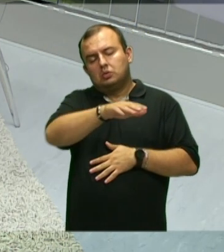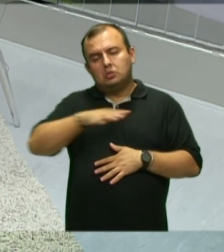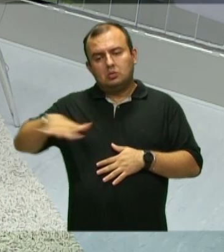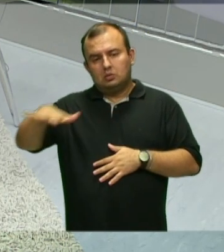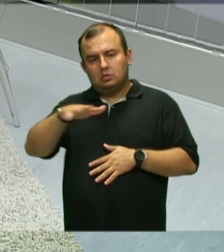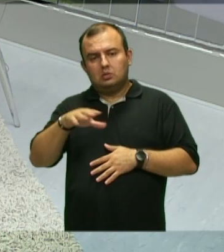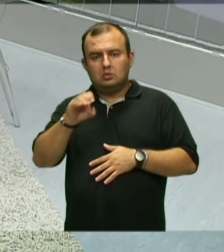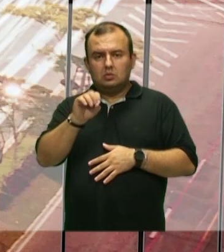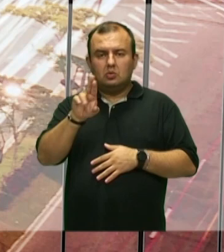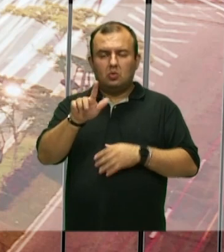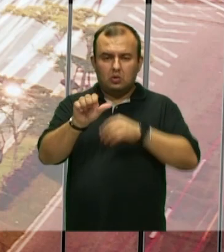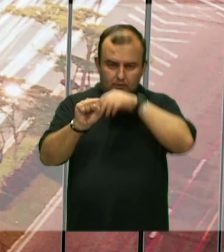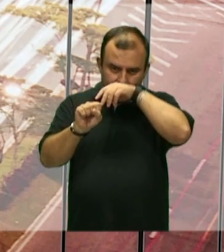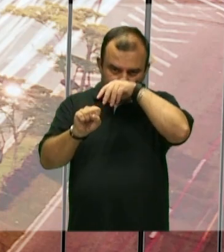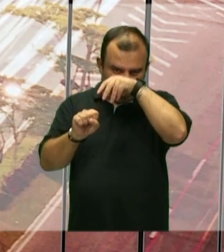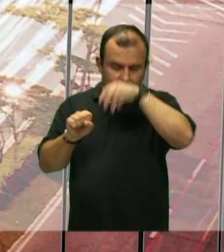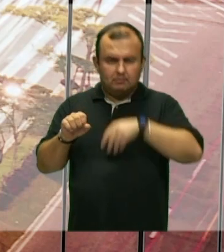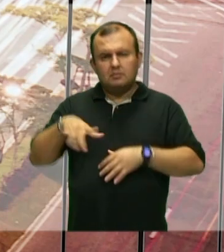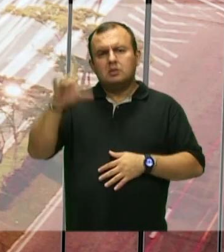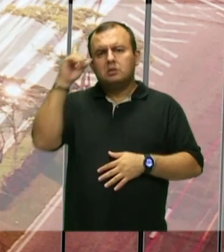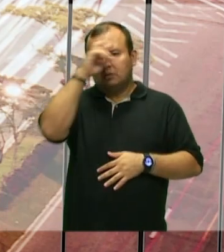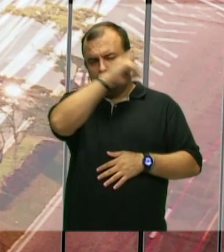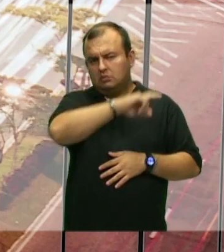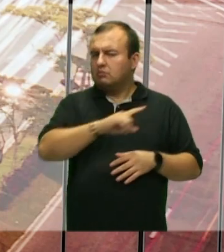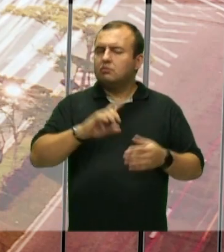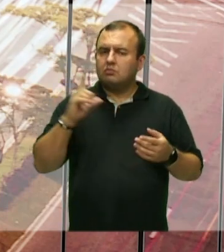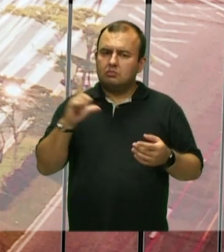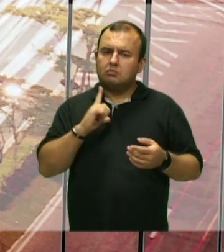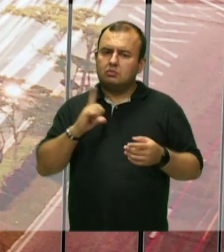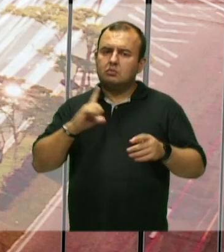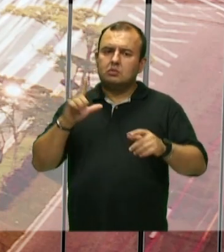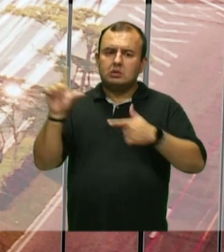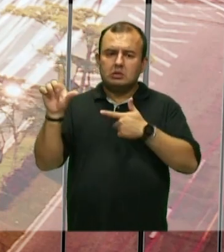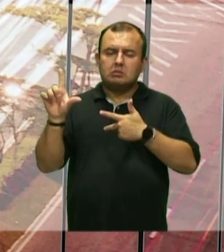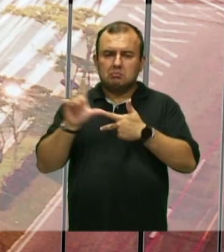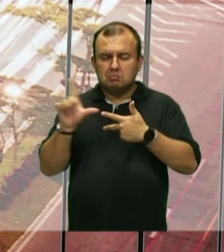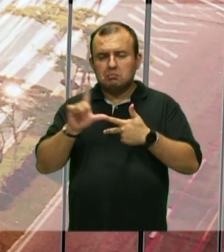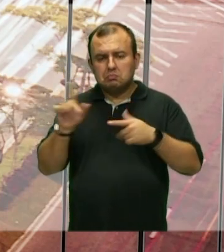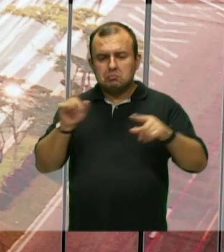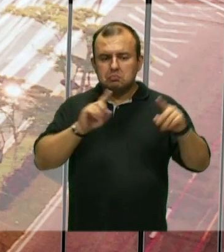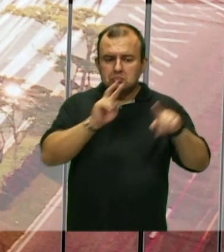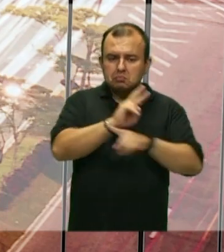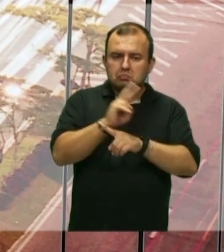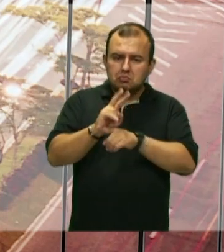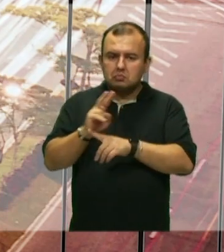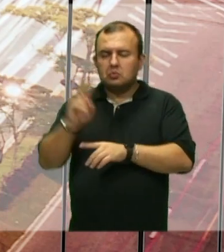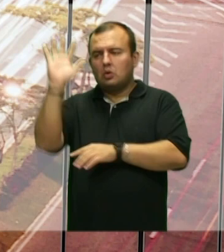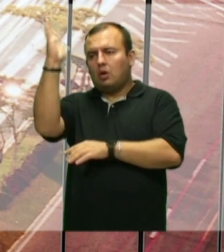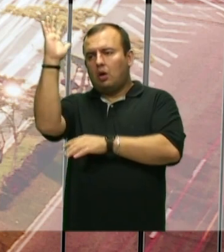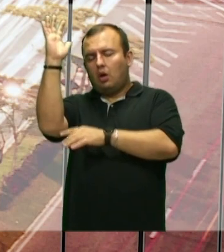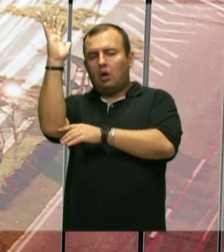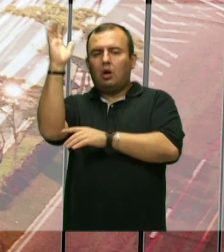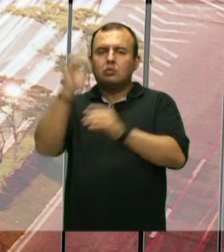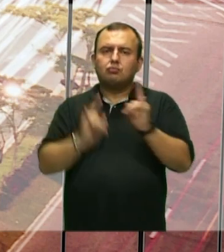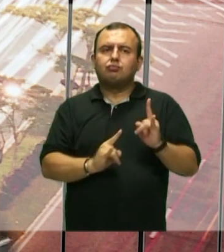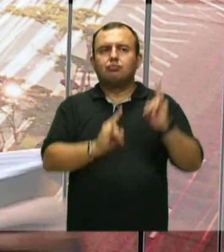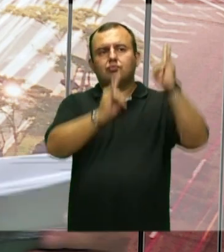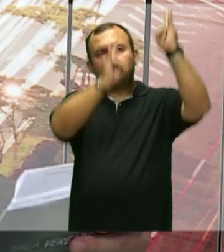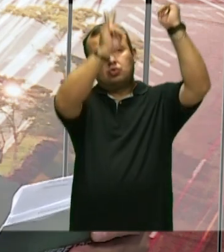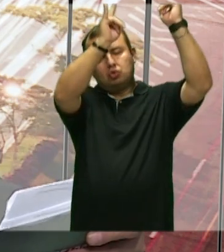orla as mais desafiadoras para legislar o desenvolvimento, principalmente com relação a sombreamento, altura das